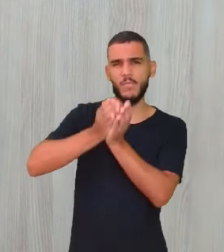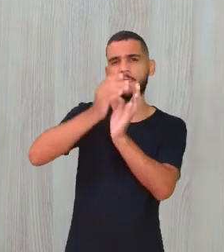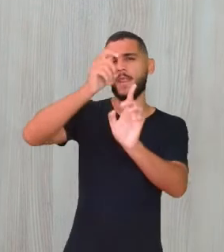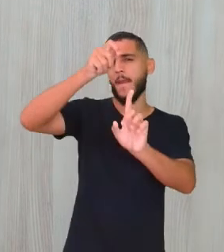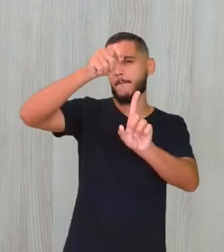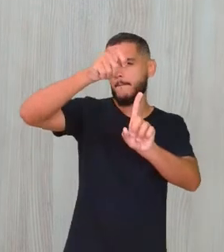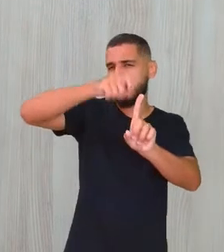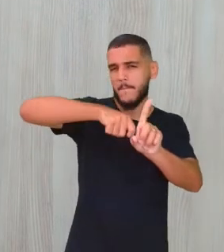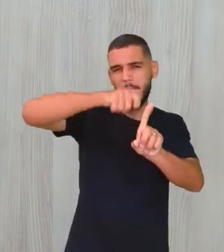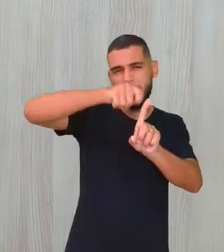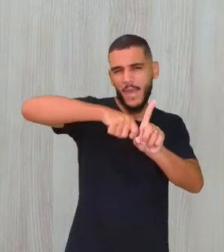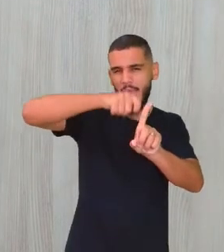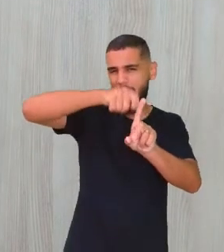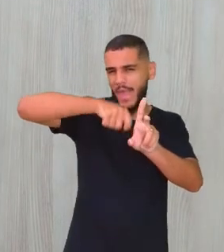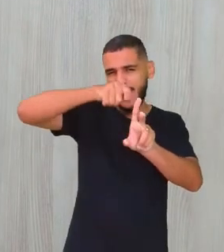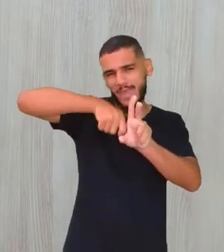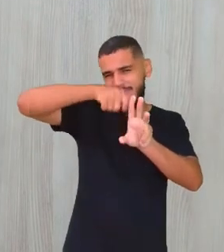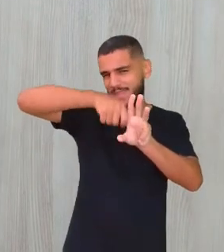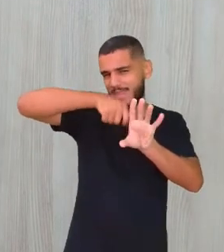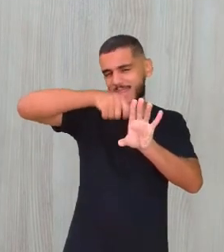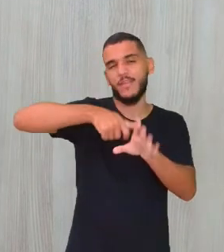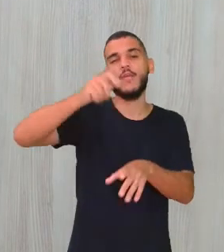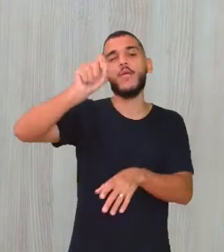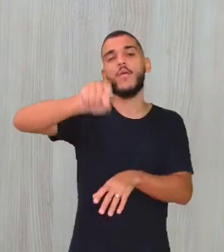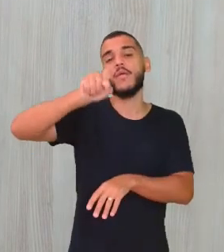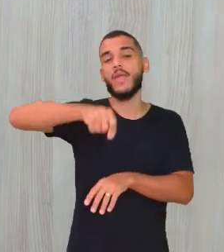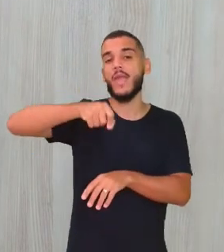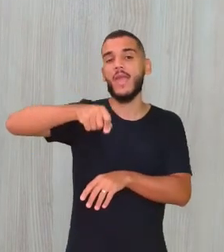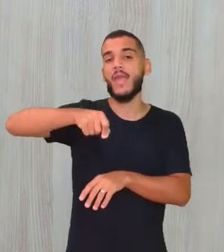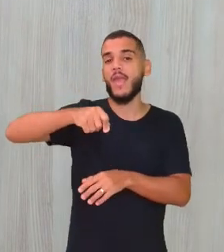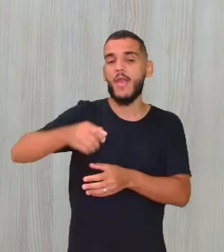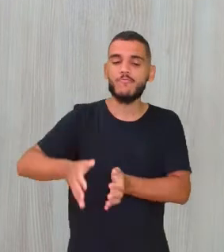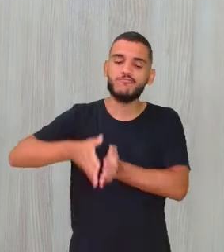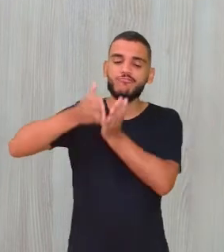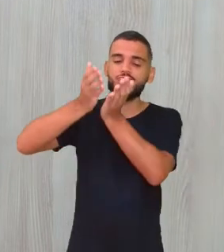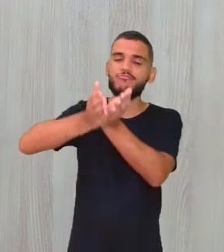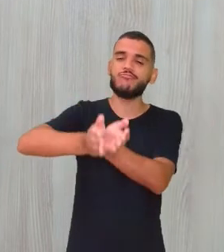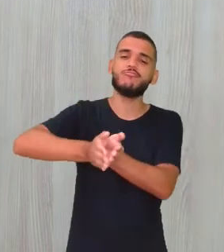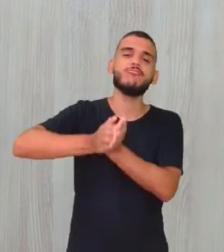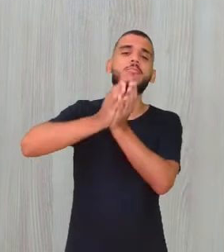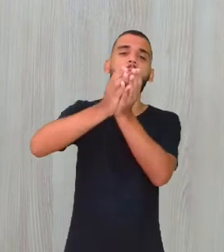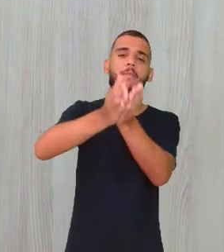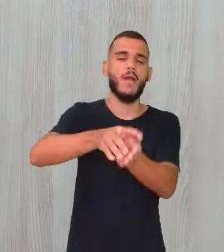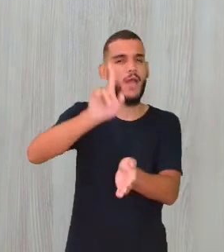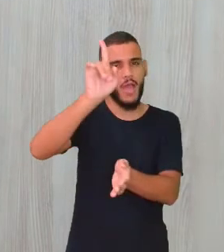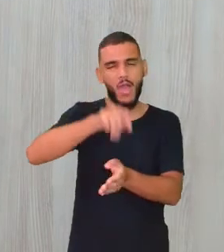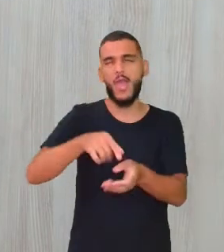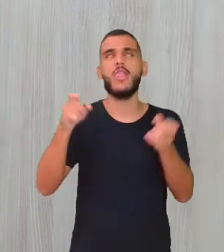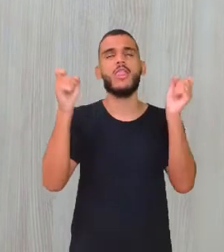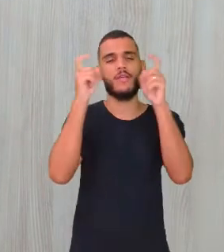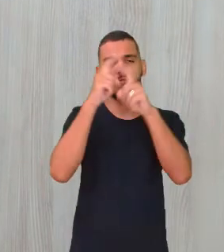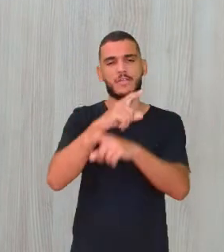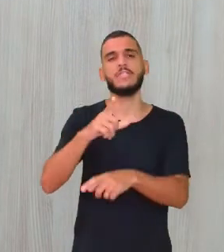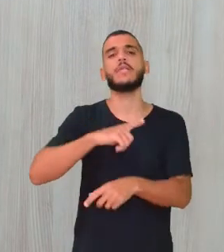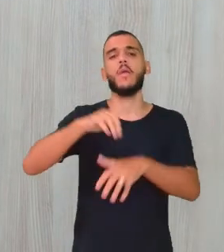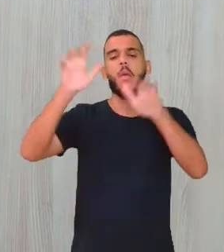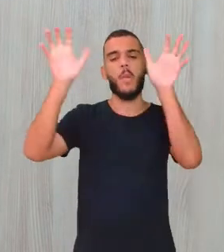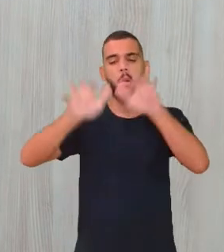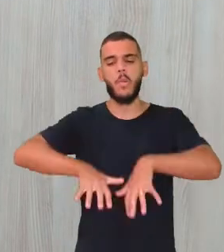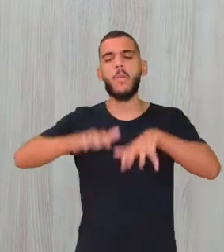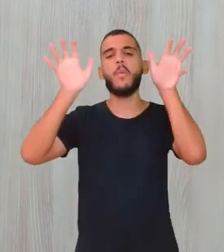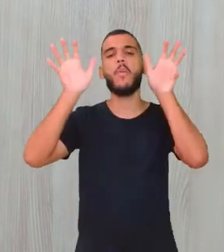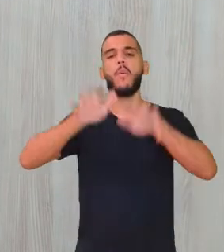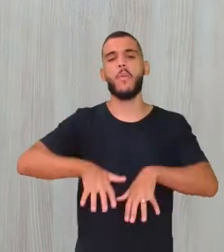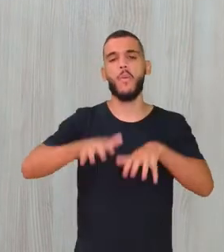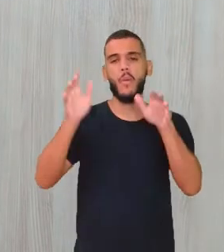no mar, em cima de uma caravela, um negócio assim que era muito arriscado. Então eles tinham Não é? isso.